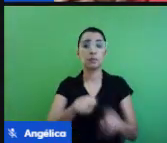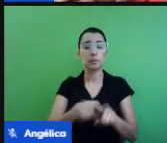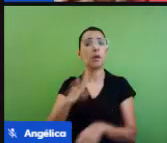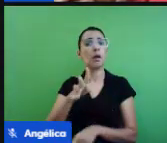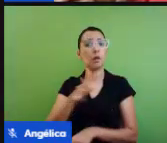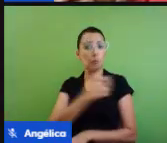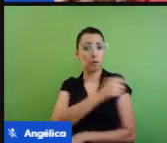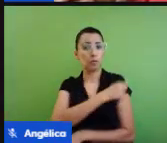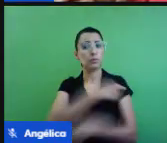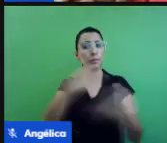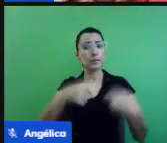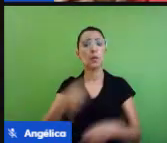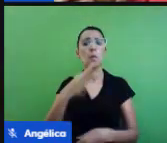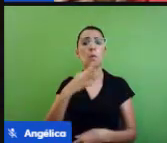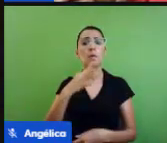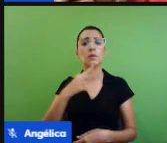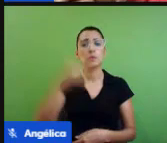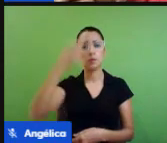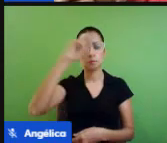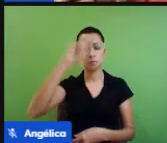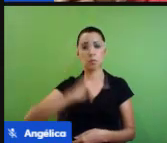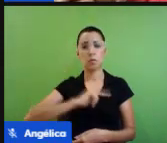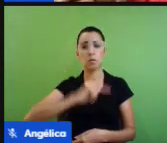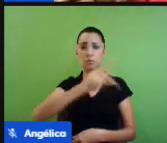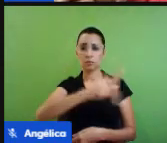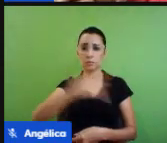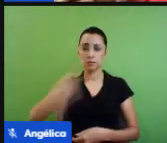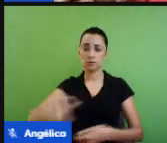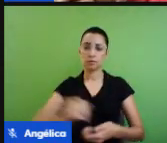conhecer. Então, por isso, nós usamos essa estratégia de